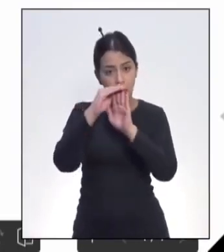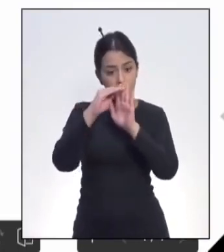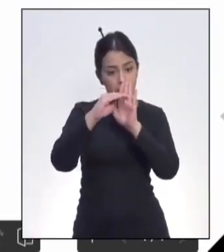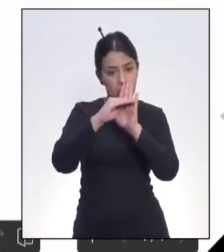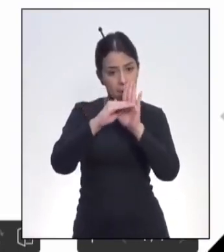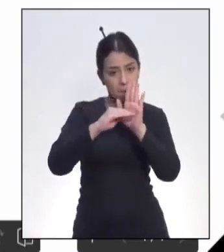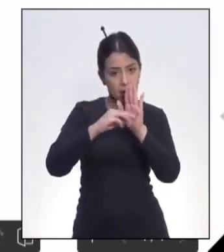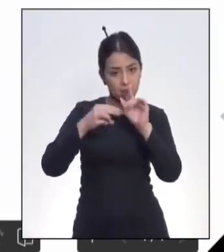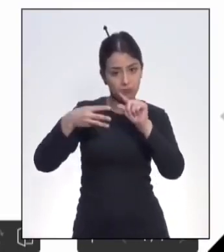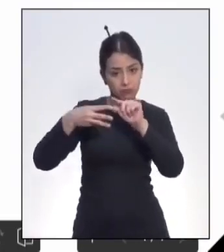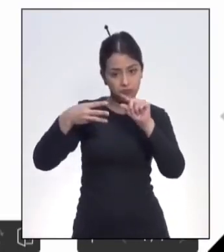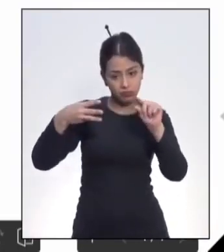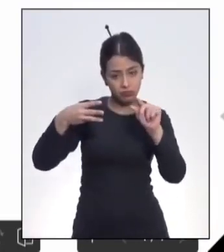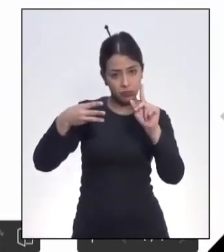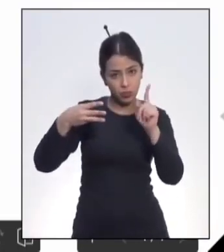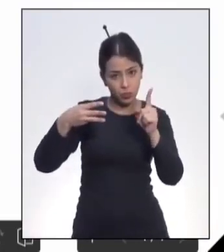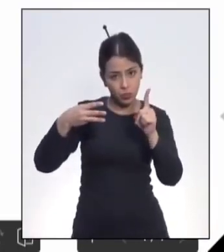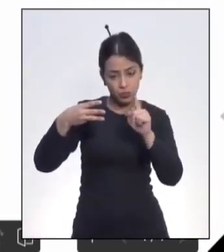ali